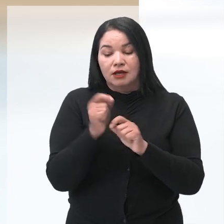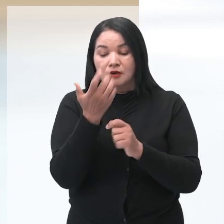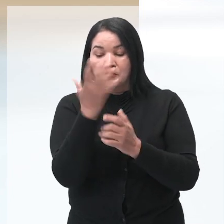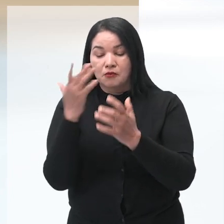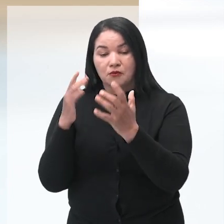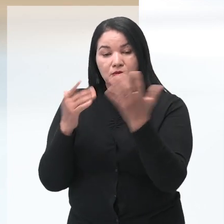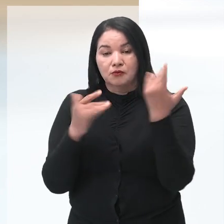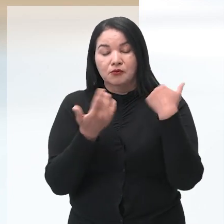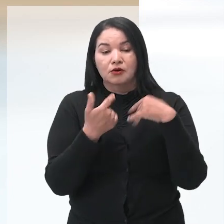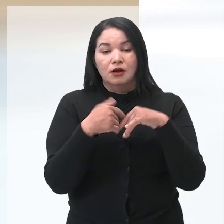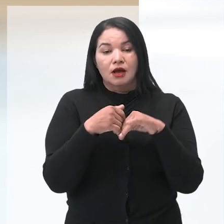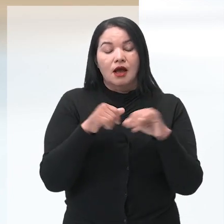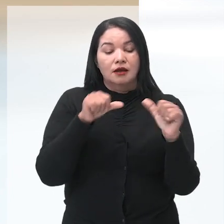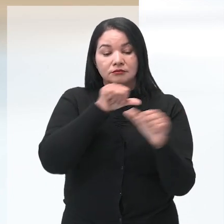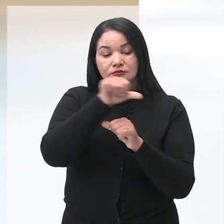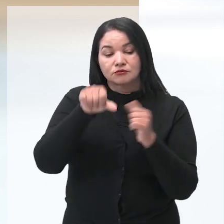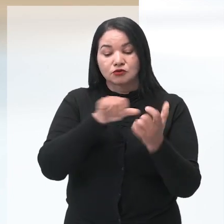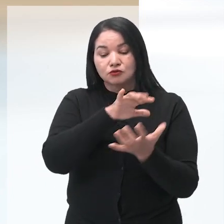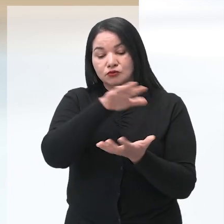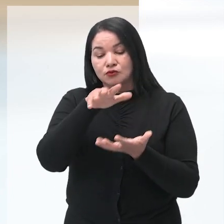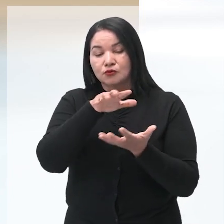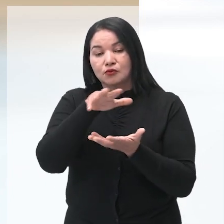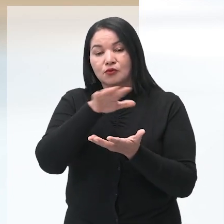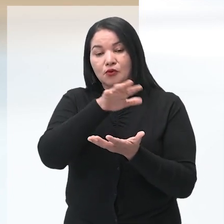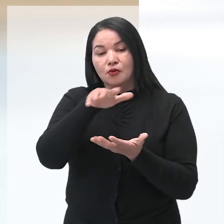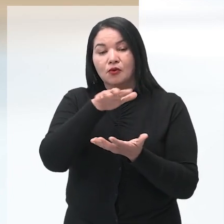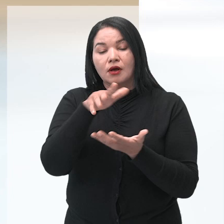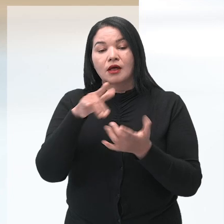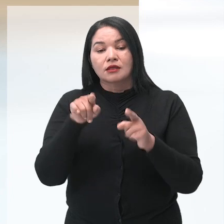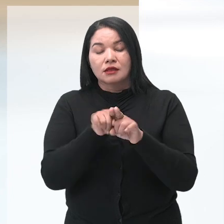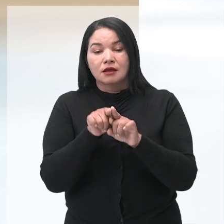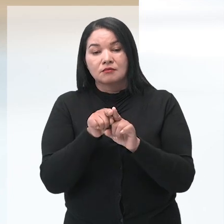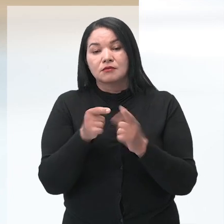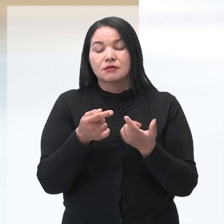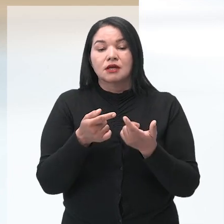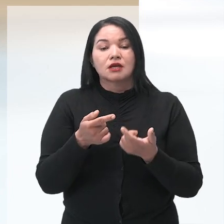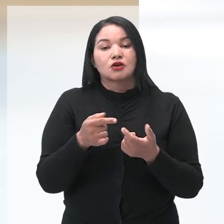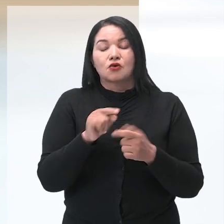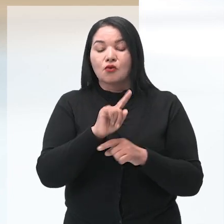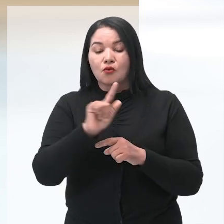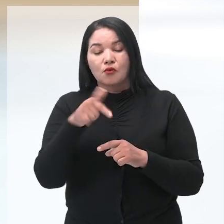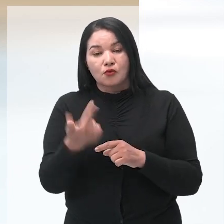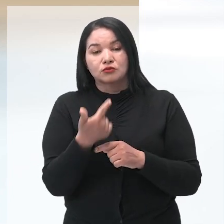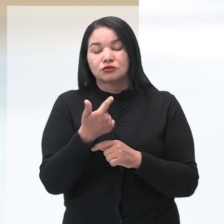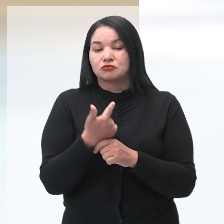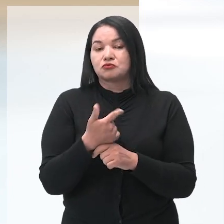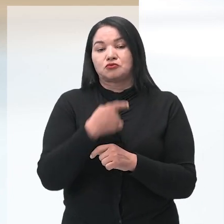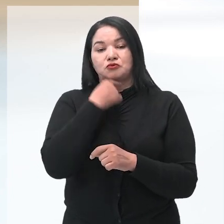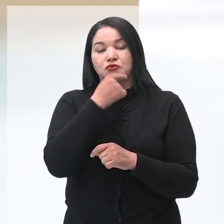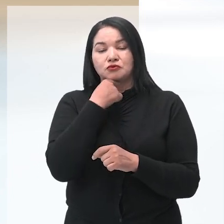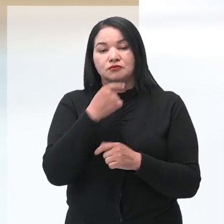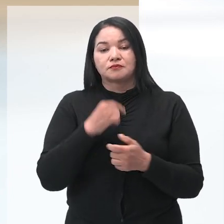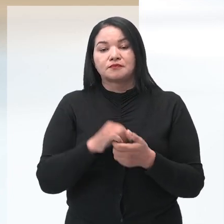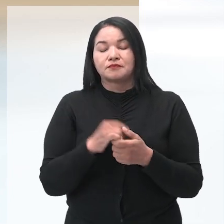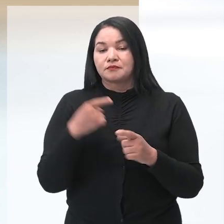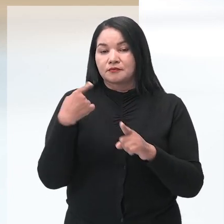dos recursos não renováveis. Então, esse processo, né, da